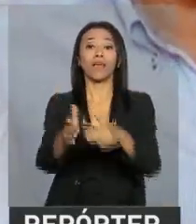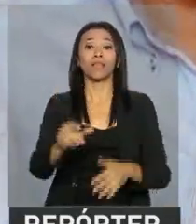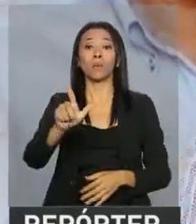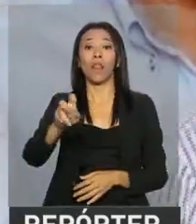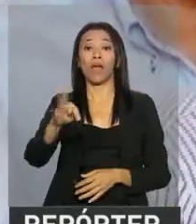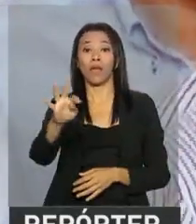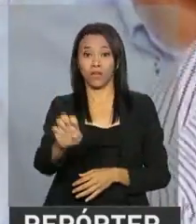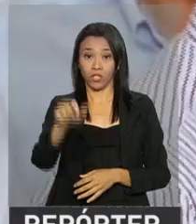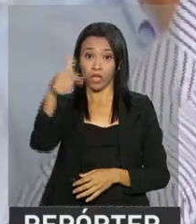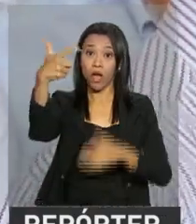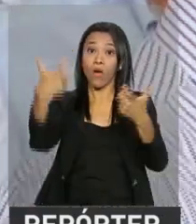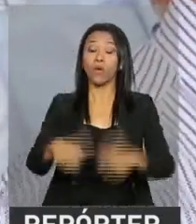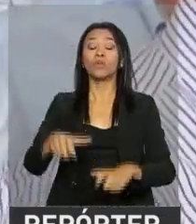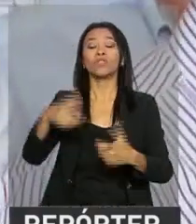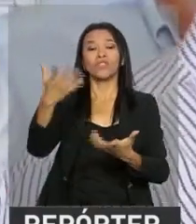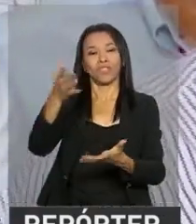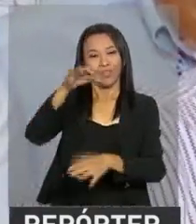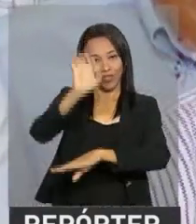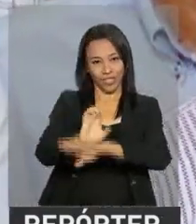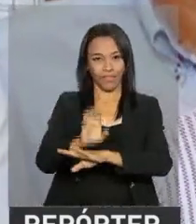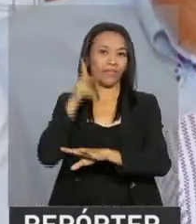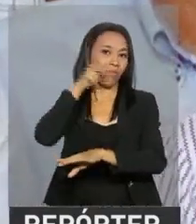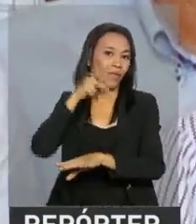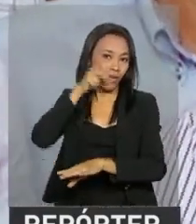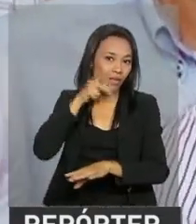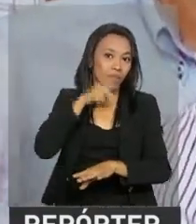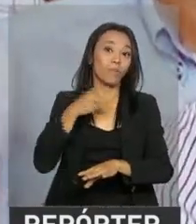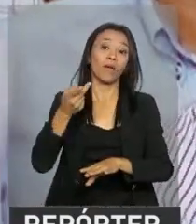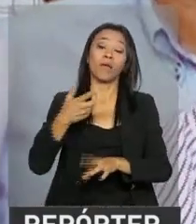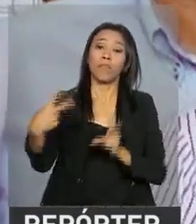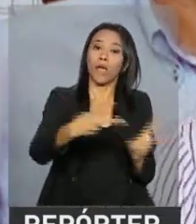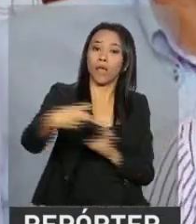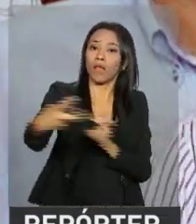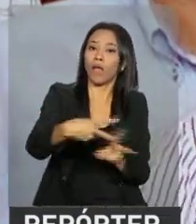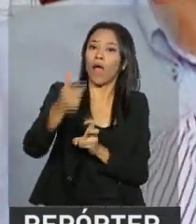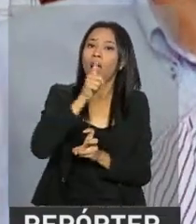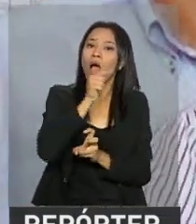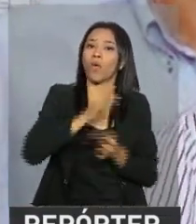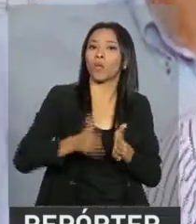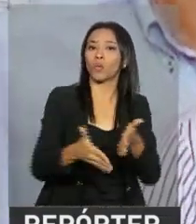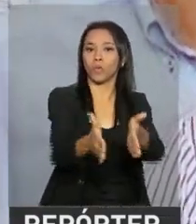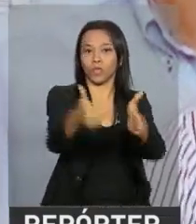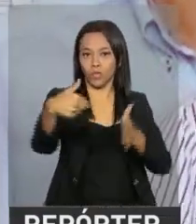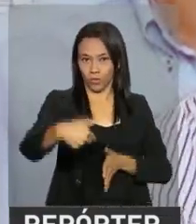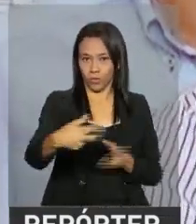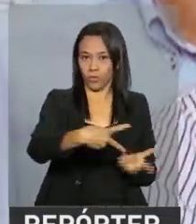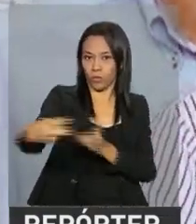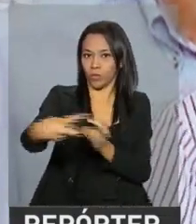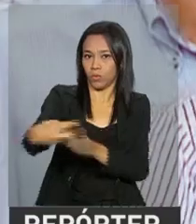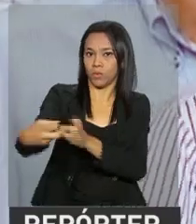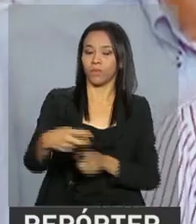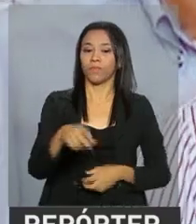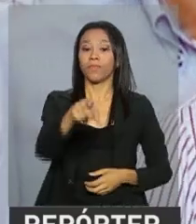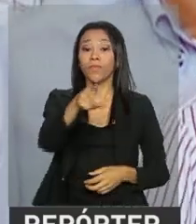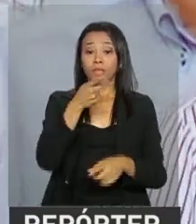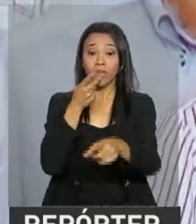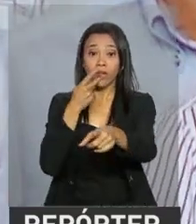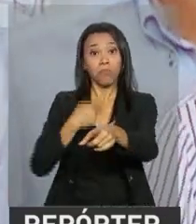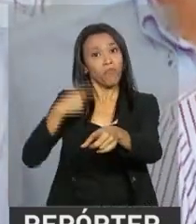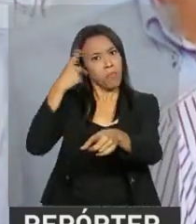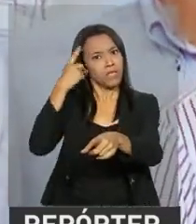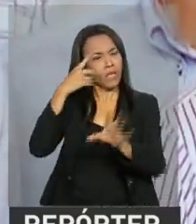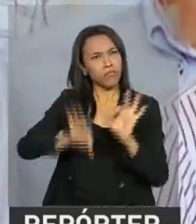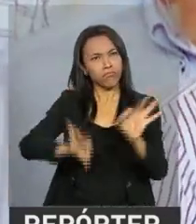Monteiro, na Paraíba, a partir da captação no São Francisco. É a obra avançadíssima, uma obra importantíssima, pensada há praticamente 10